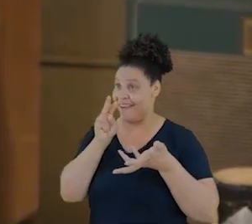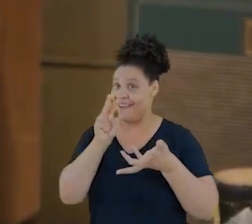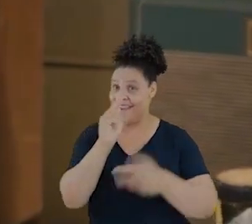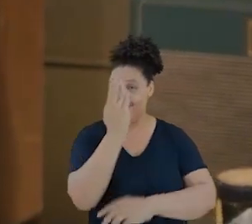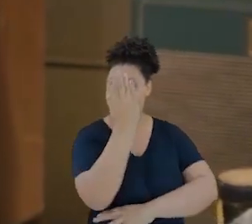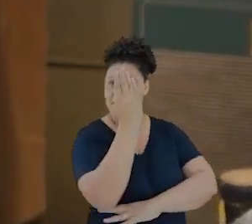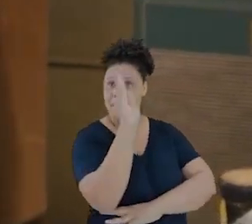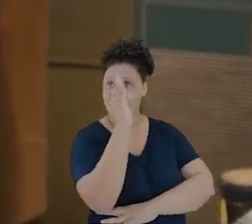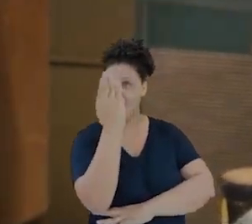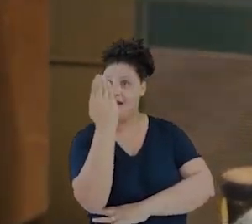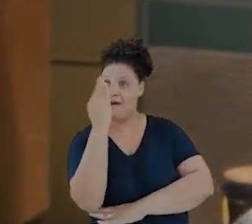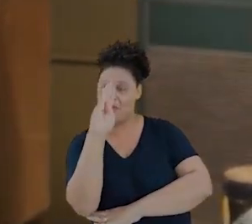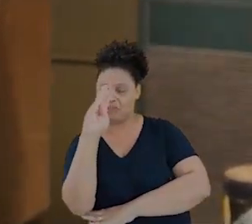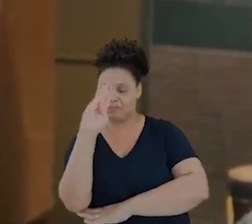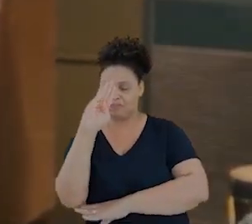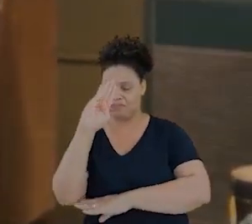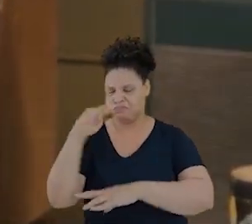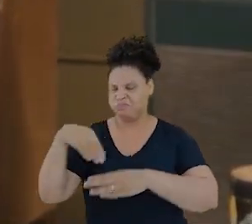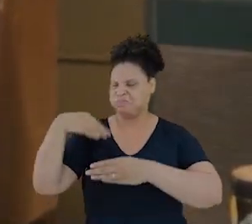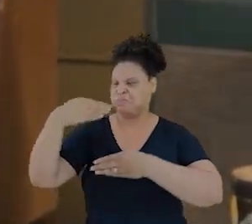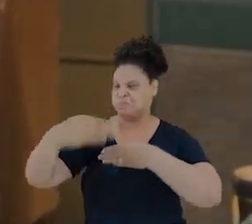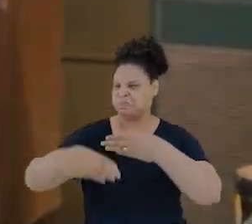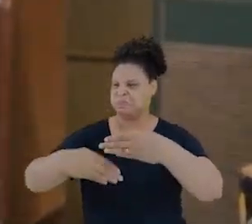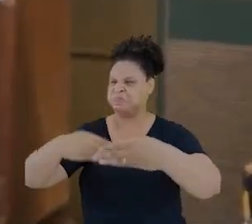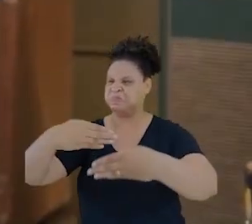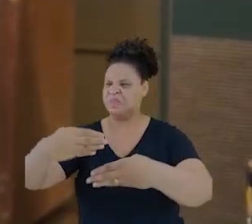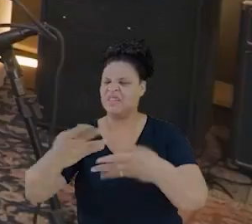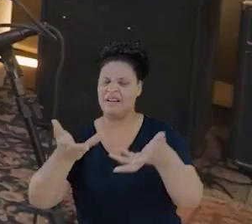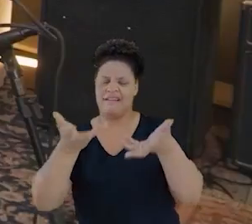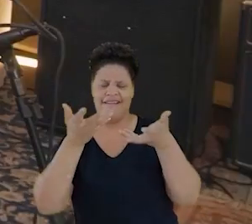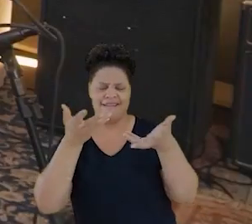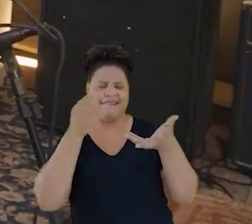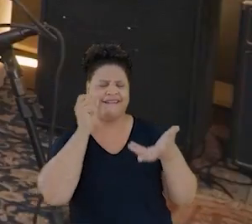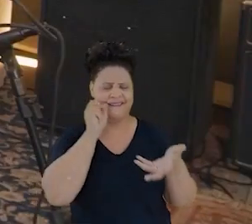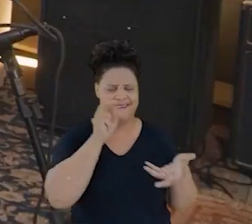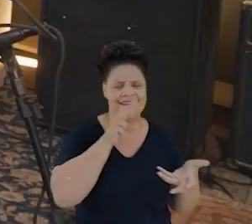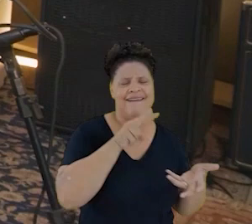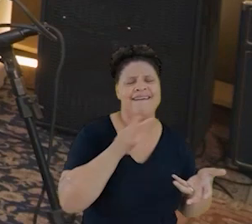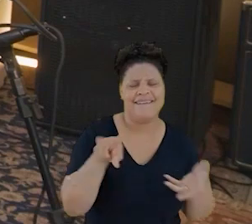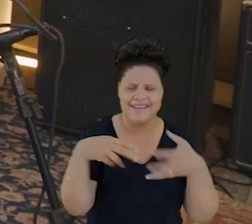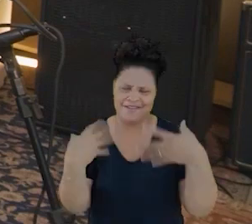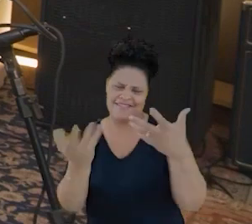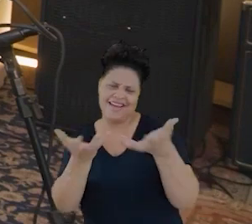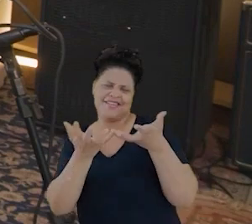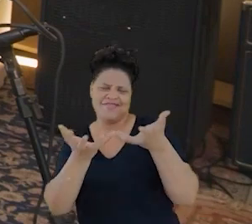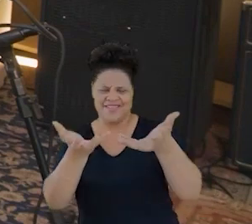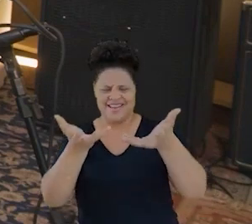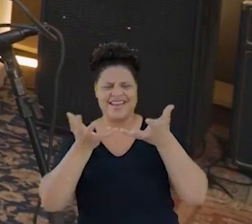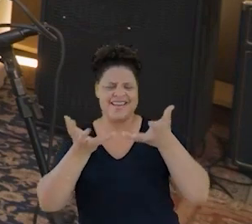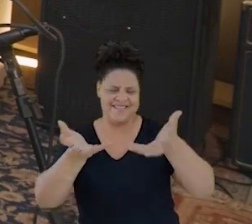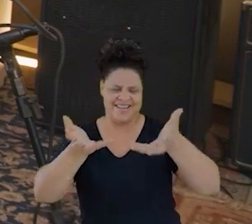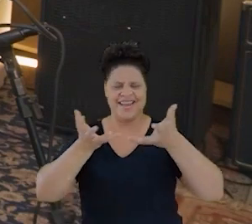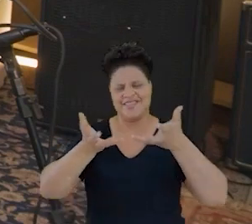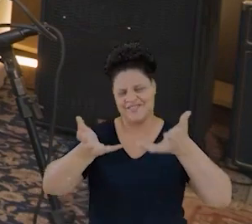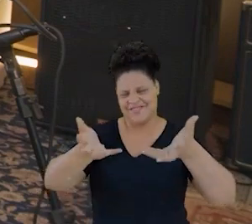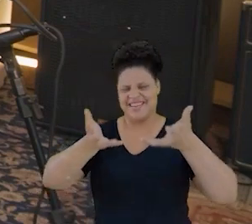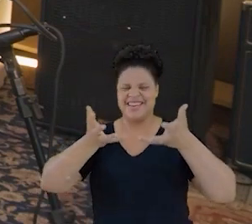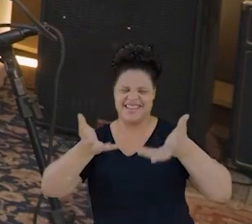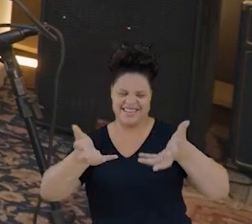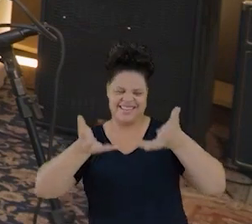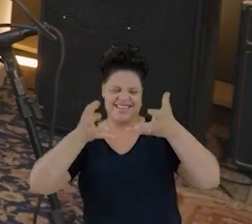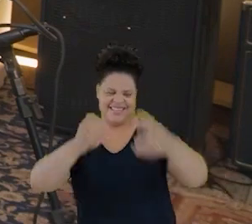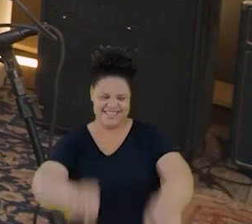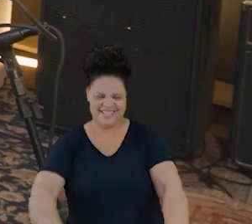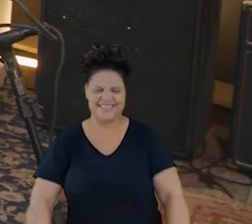pau cai, eu quero ver, eu quero ver. Na ladeira o pau cai, eu quero ver, eu quero